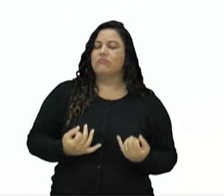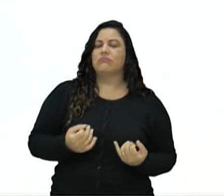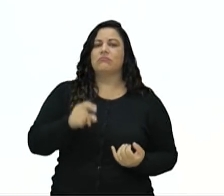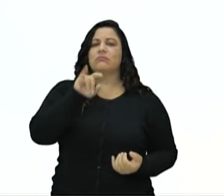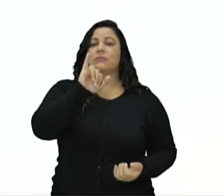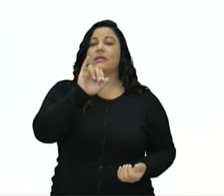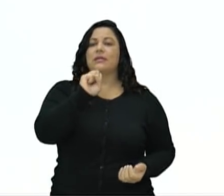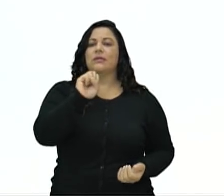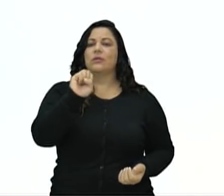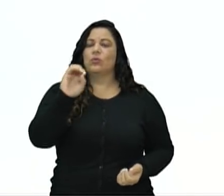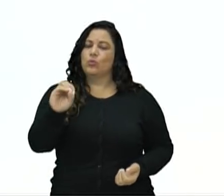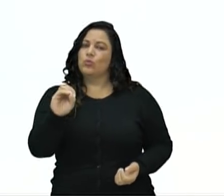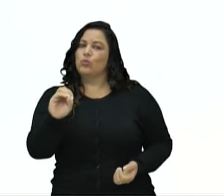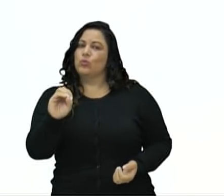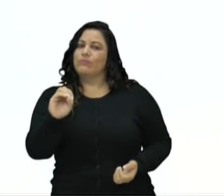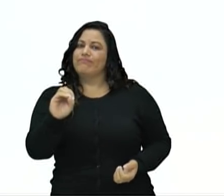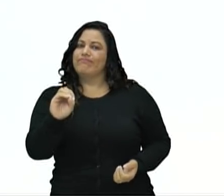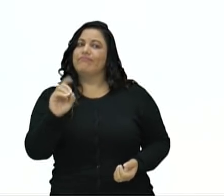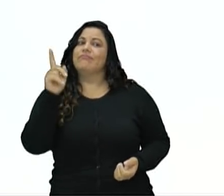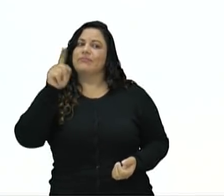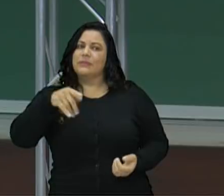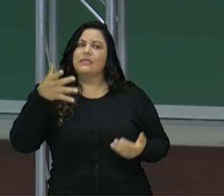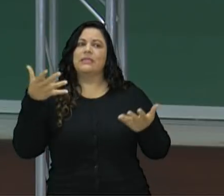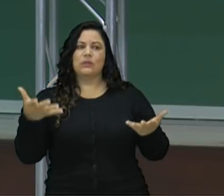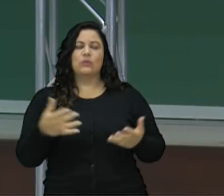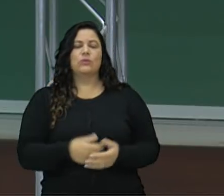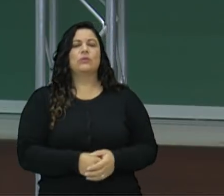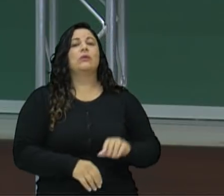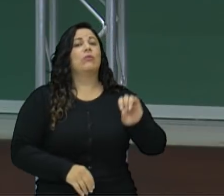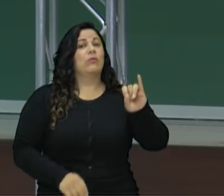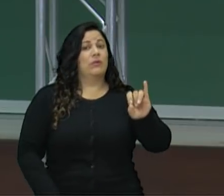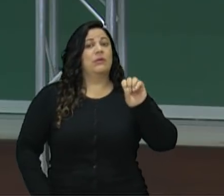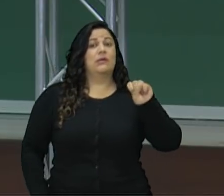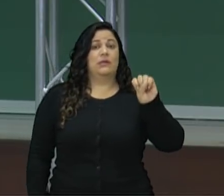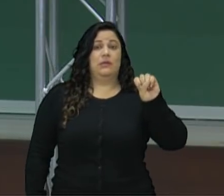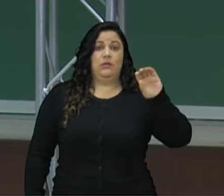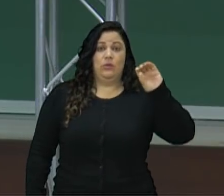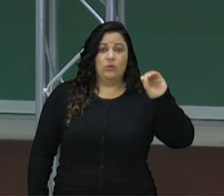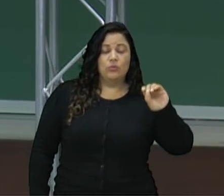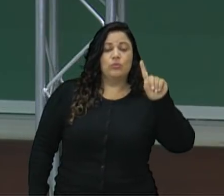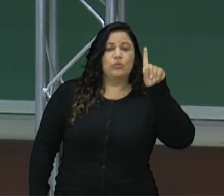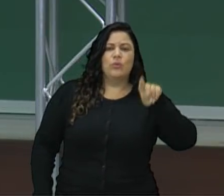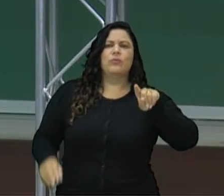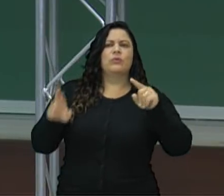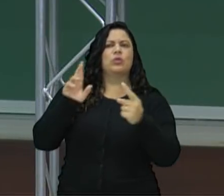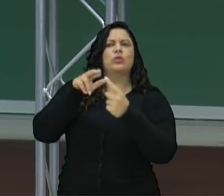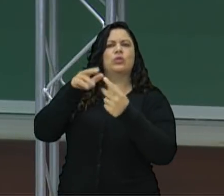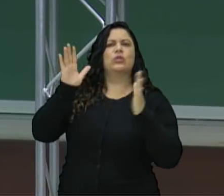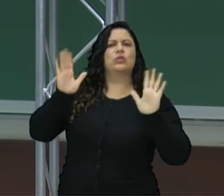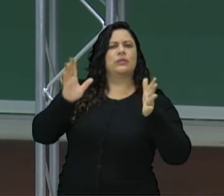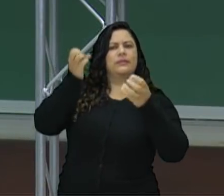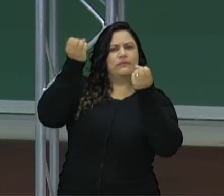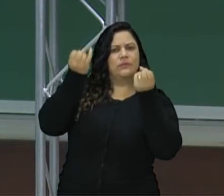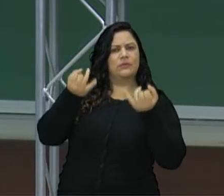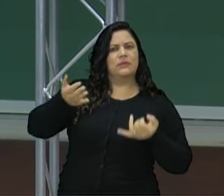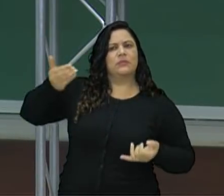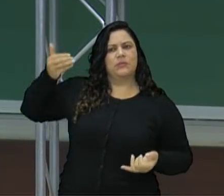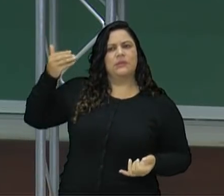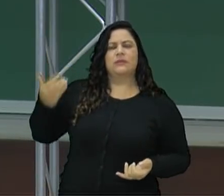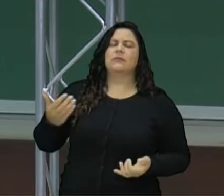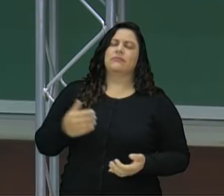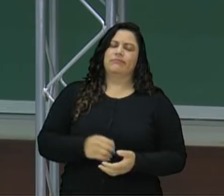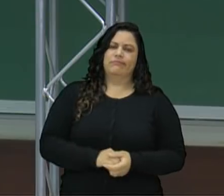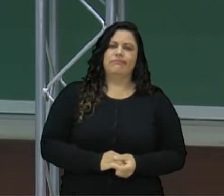estigma referente a transtornos alimentares, né? Então, esse isso referencia a algo já dito no texto anteriormente. Se já